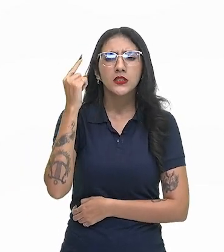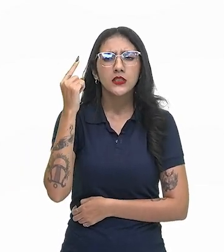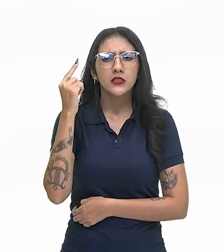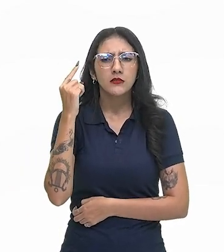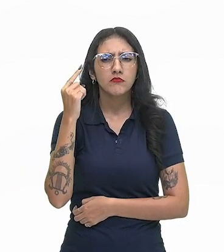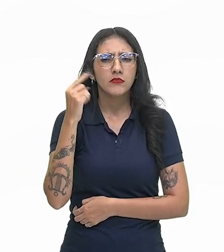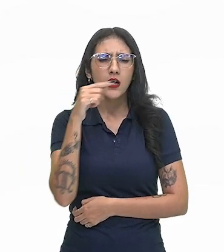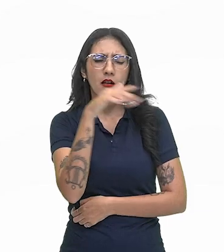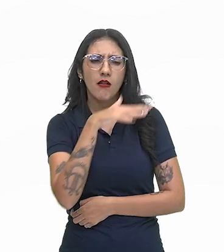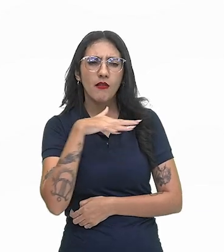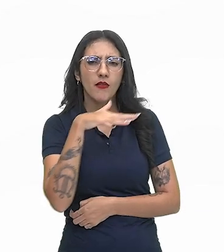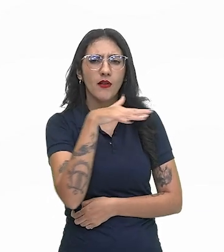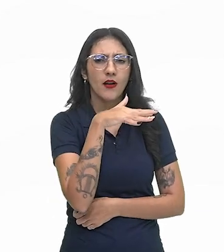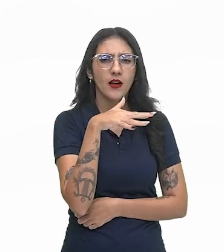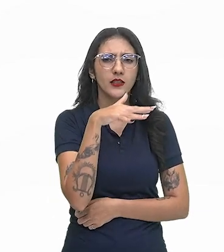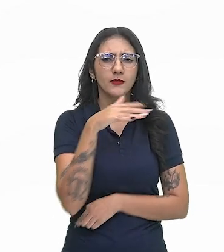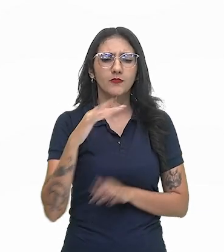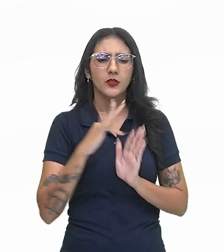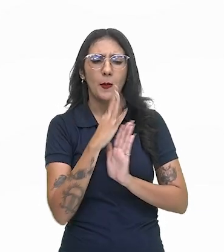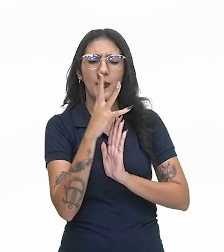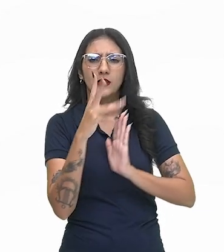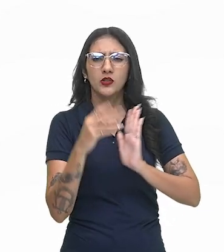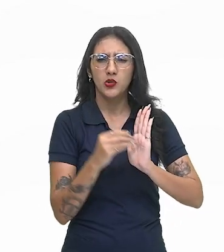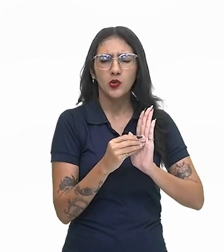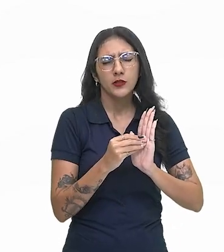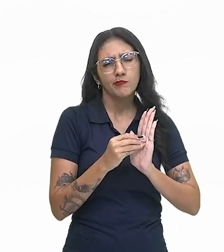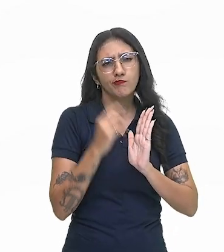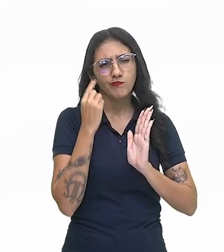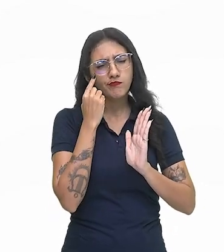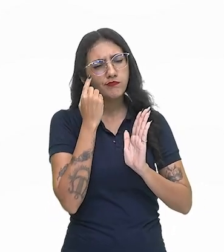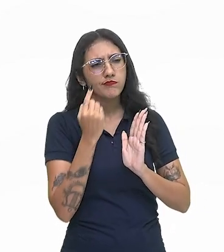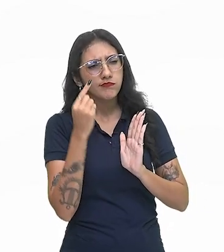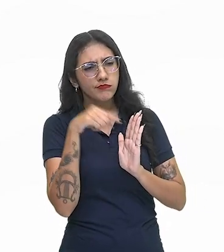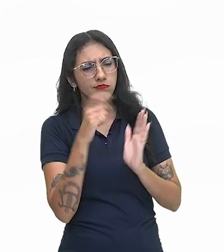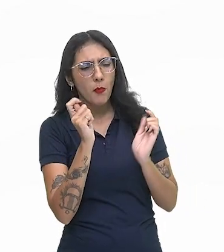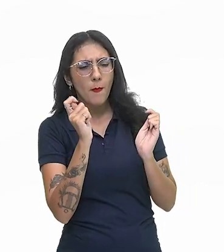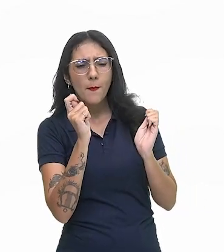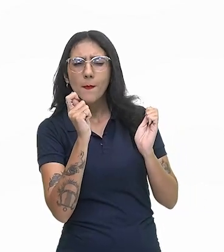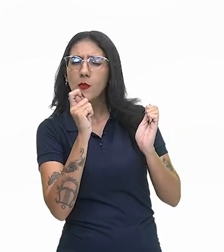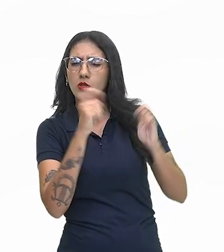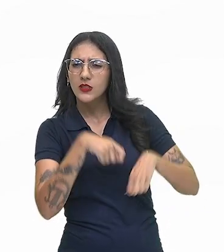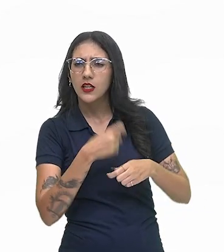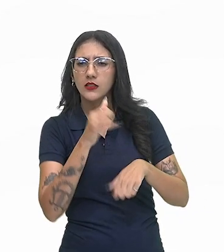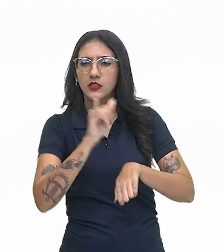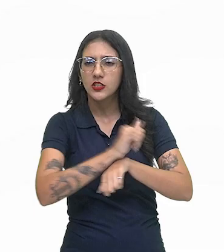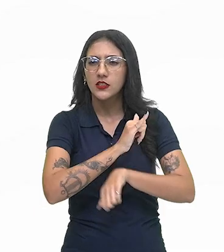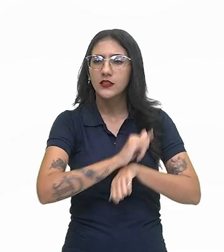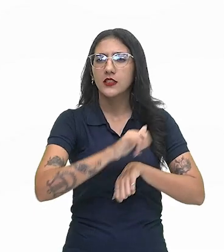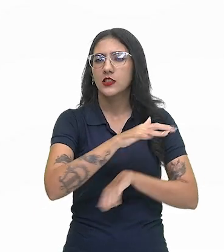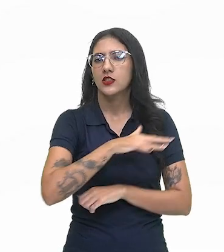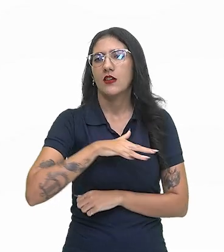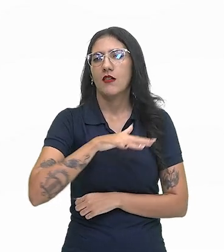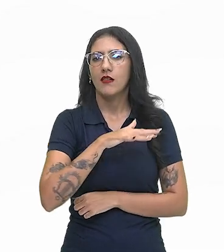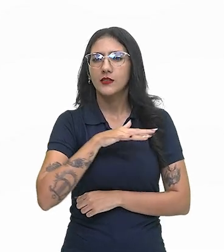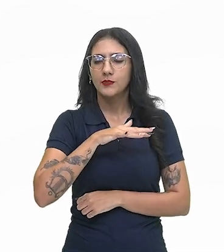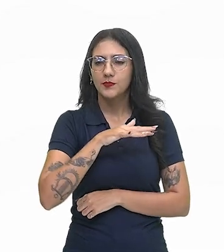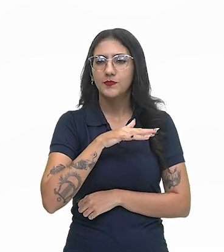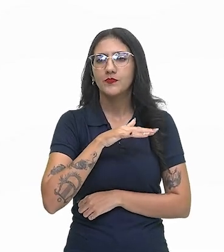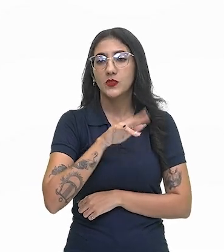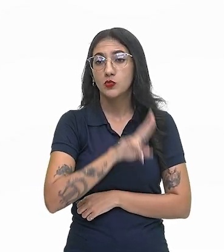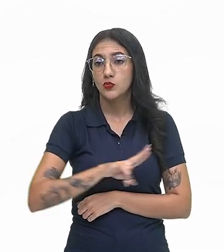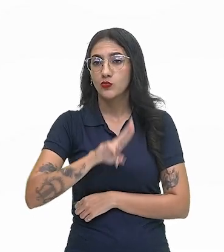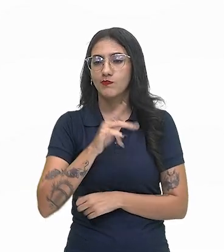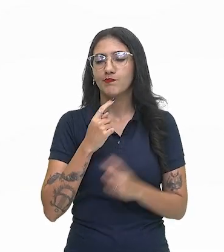um espaço de grande potencial estratégico. O governo central do